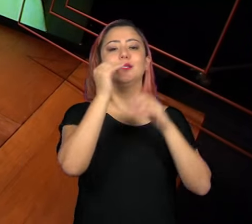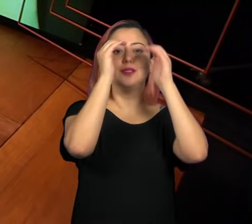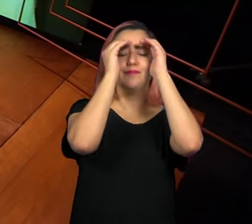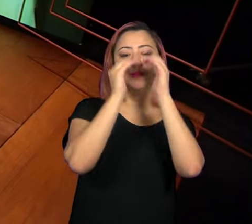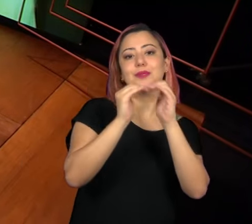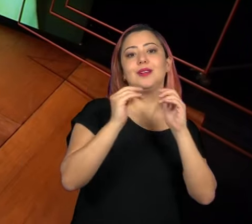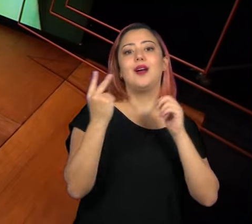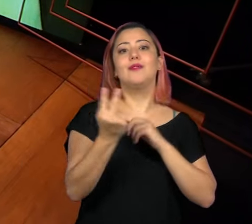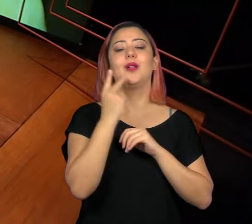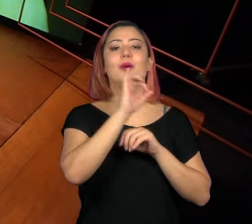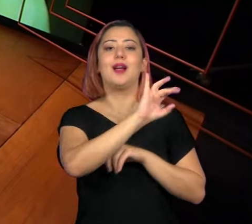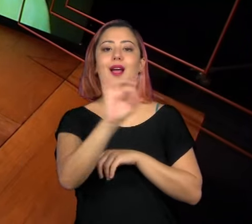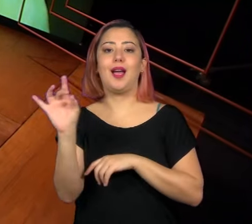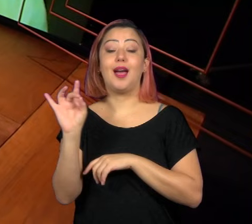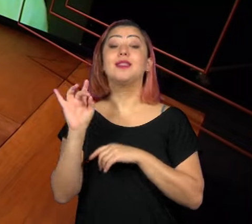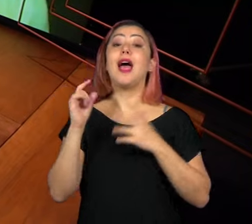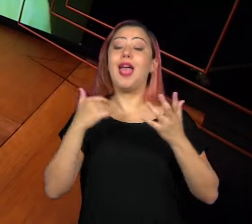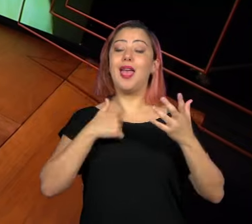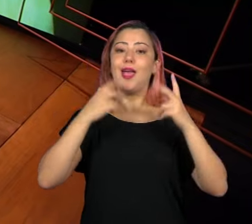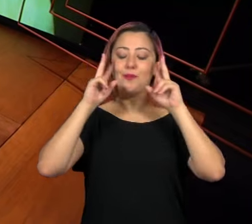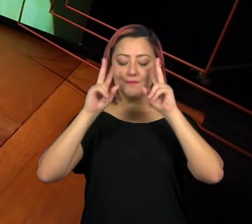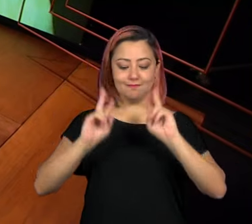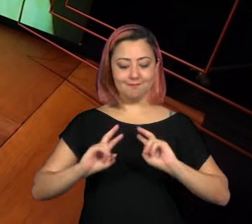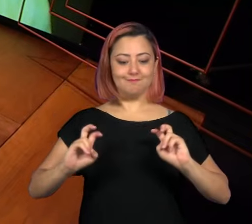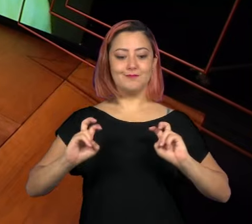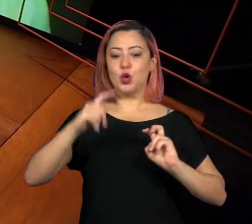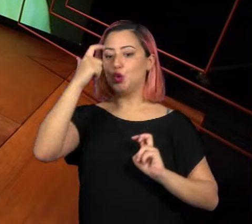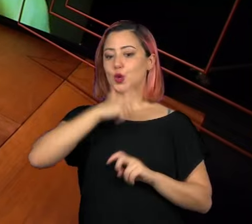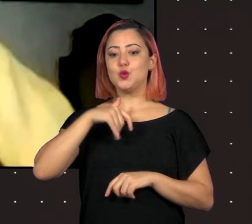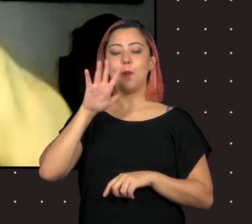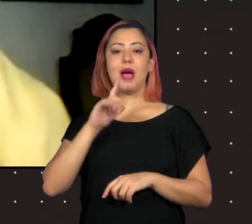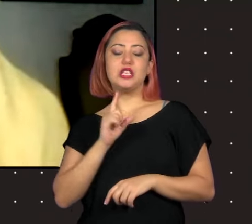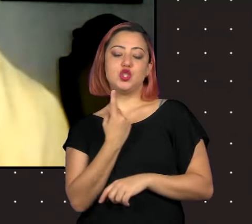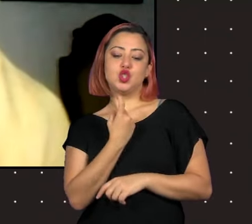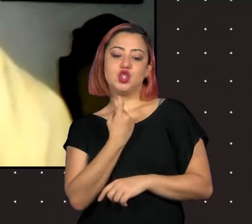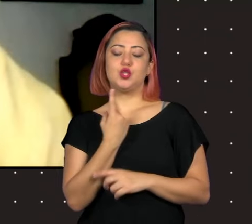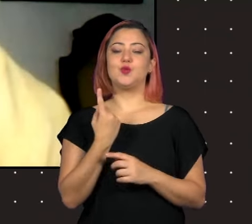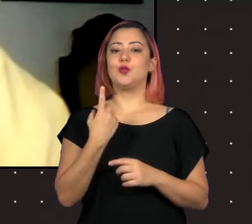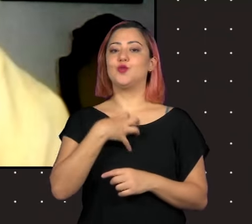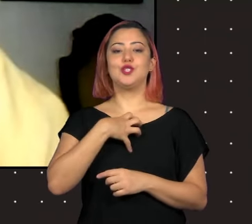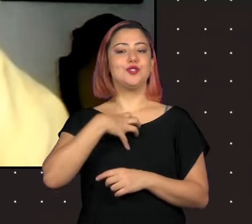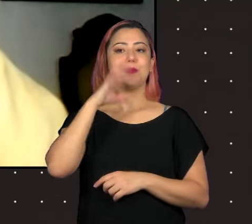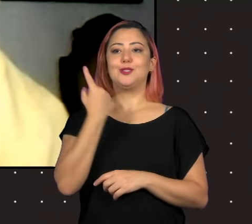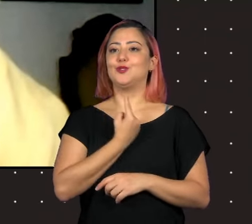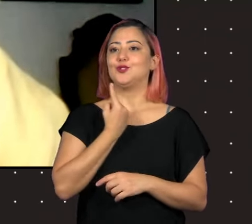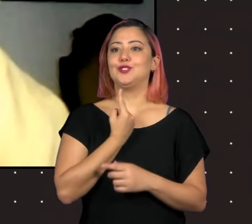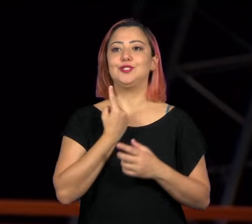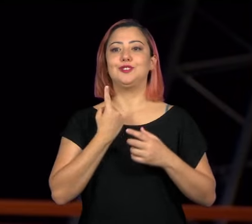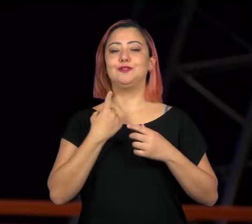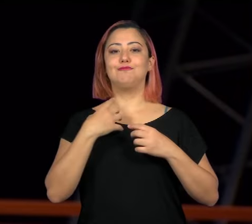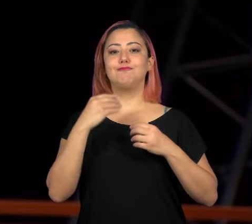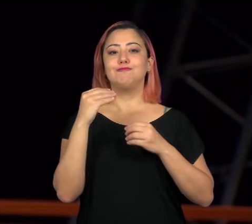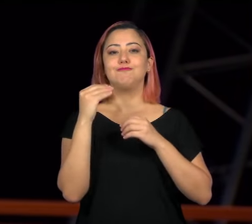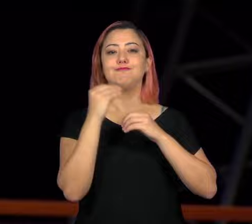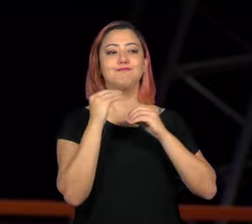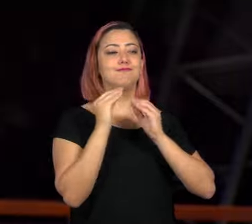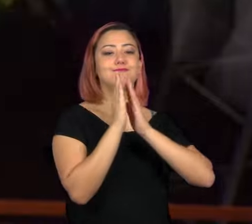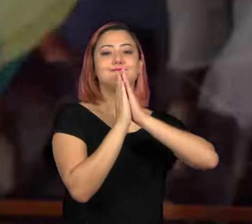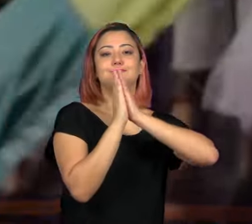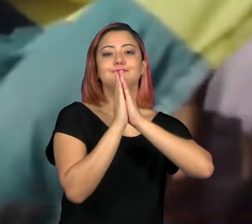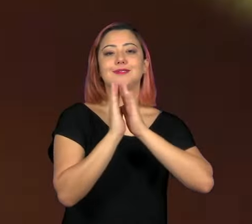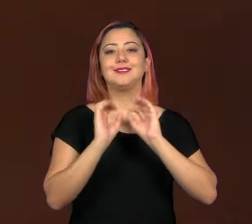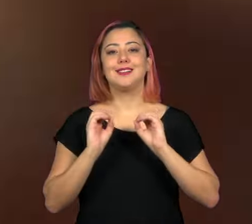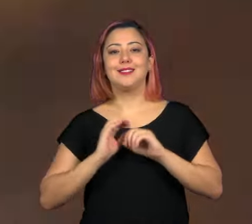pessoa isolada numa cidadezinha preconceituosa do interior do estado de São Paulo. Emocionante isso,